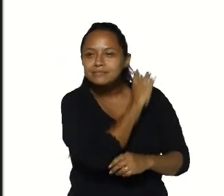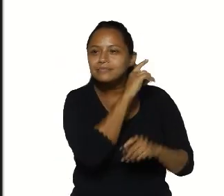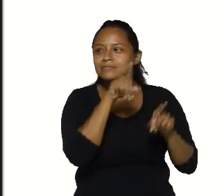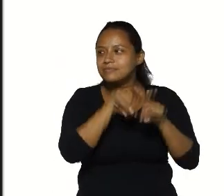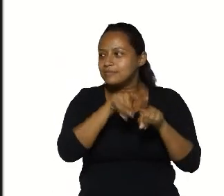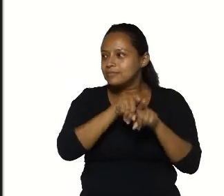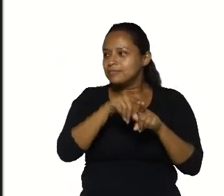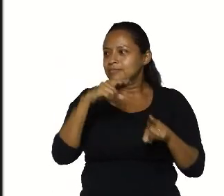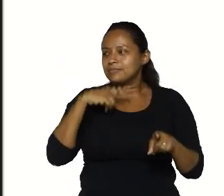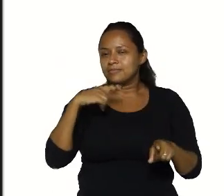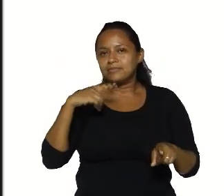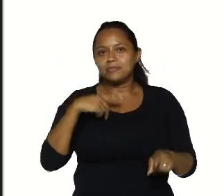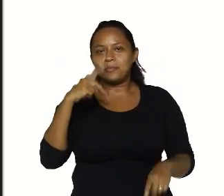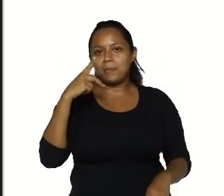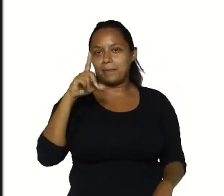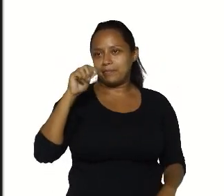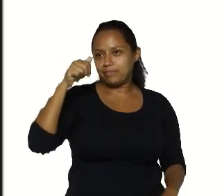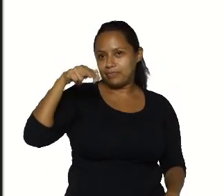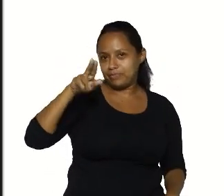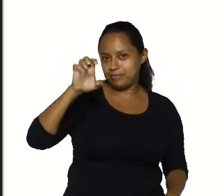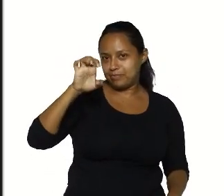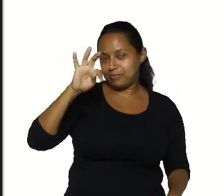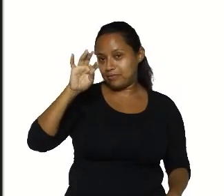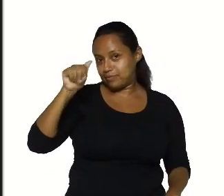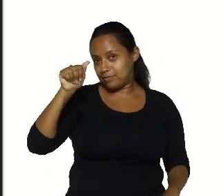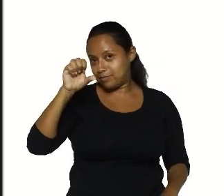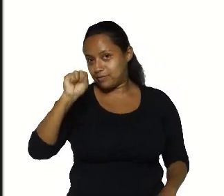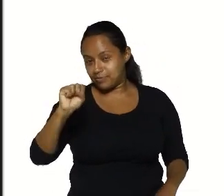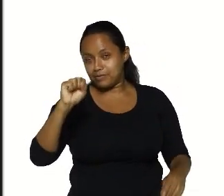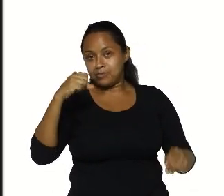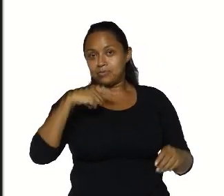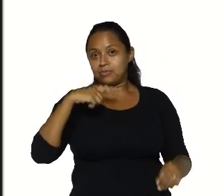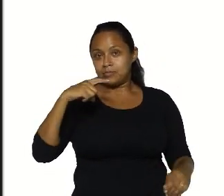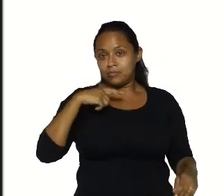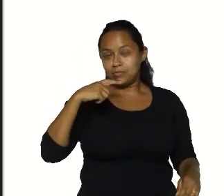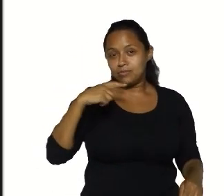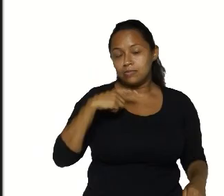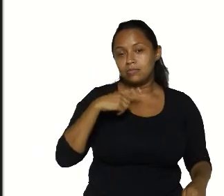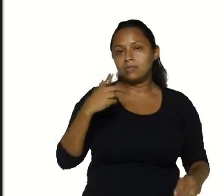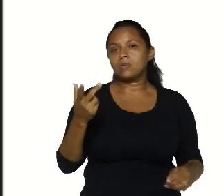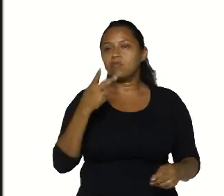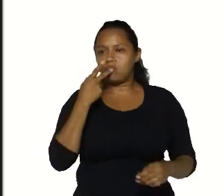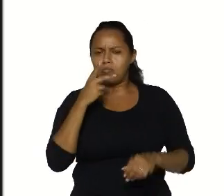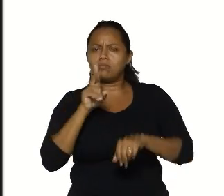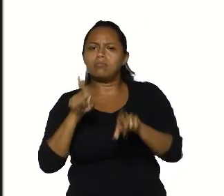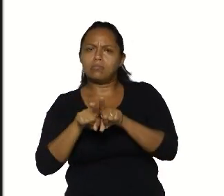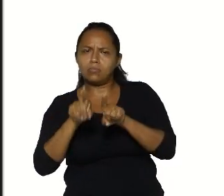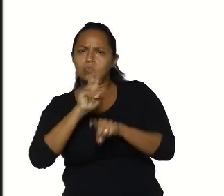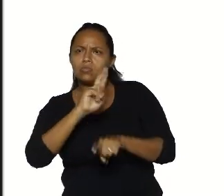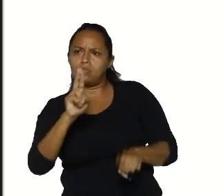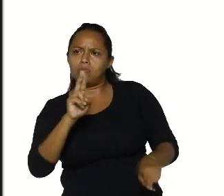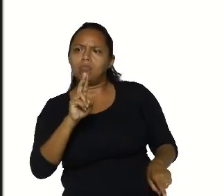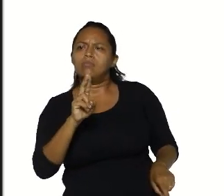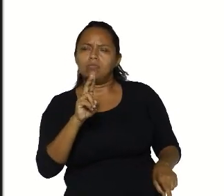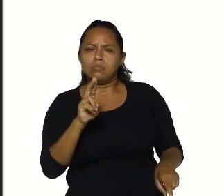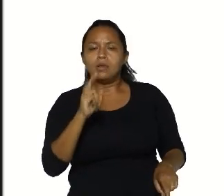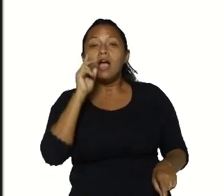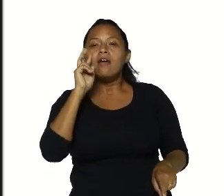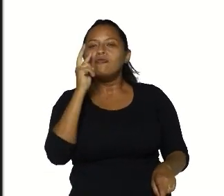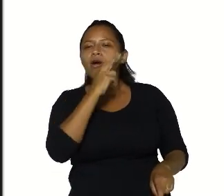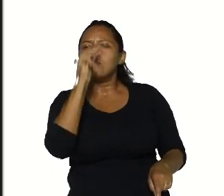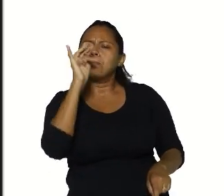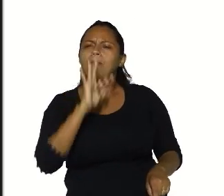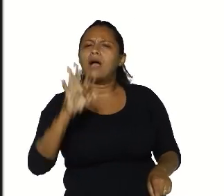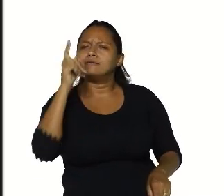são fragmentos de células. Plaquetas que são chamadas também de trombócitos. Então, uma imagem muito